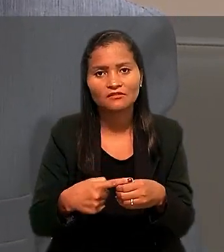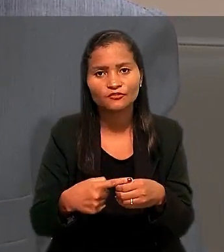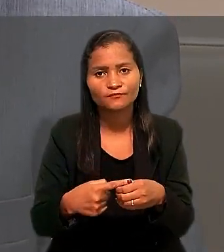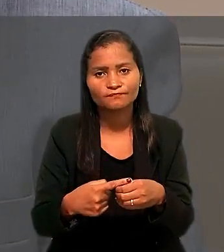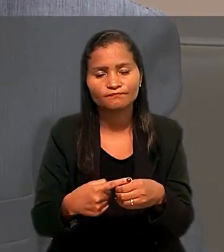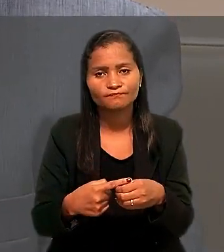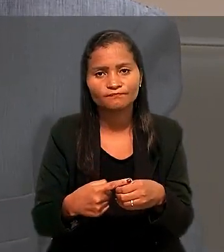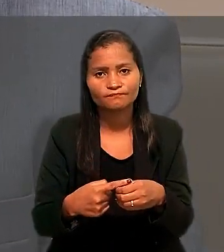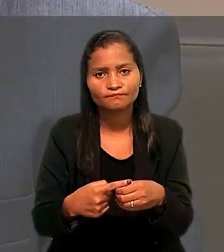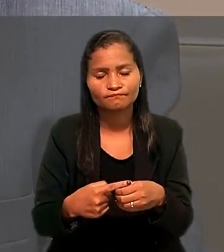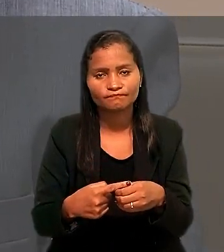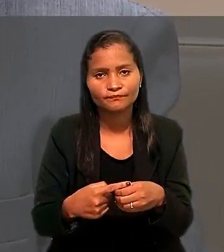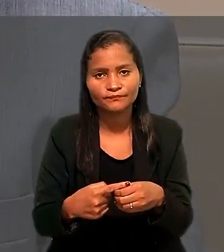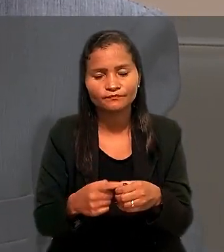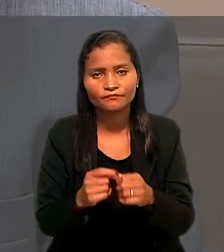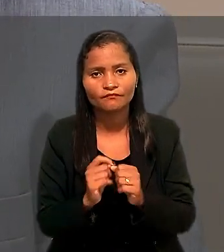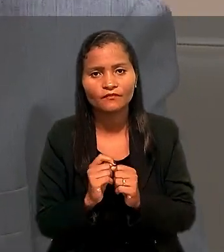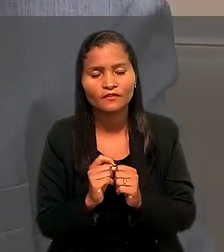interna.